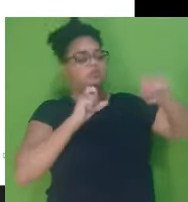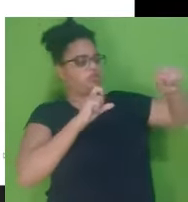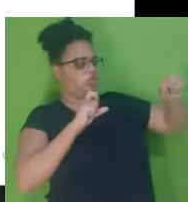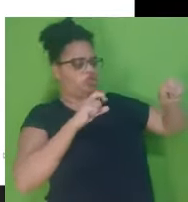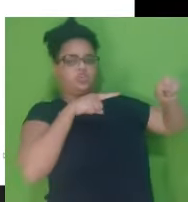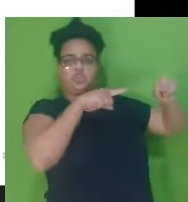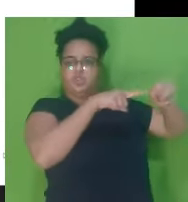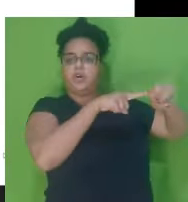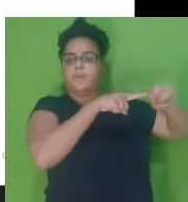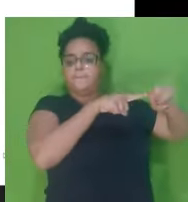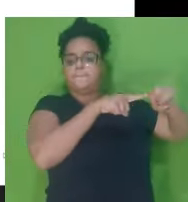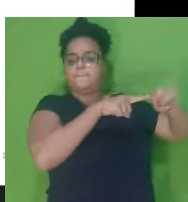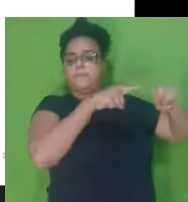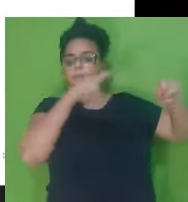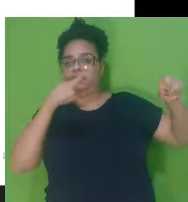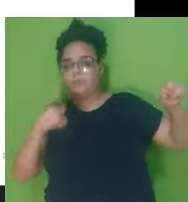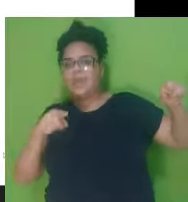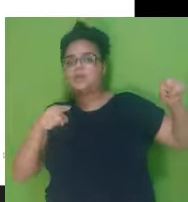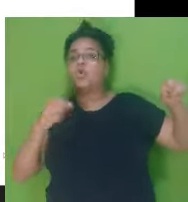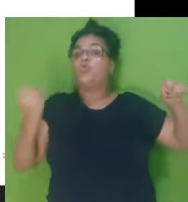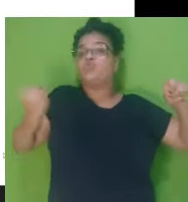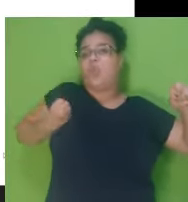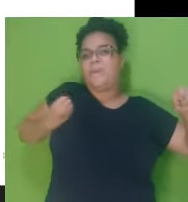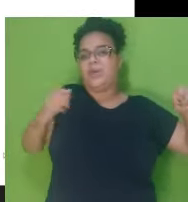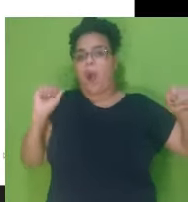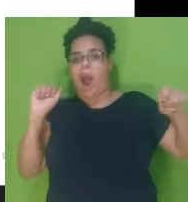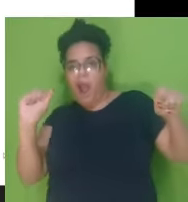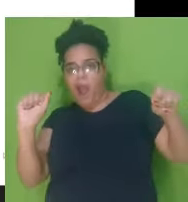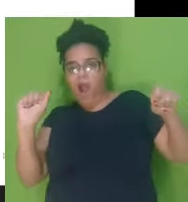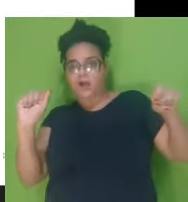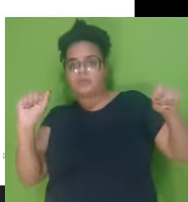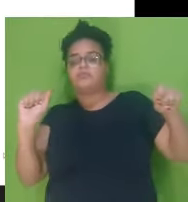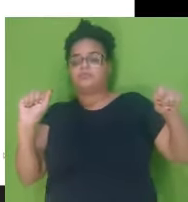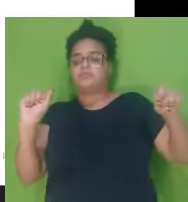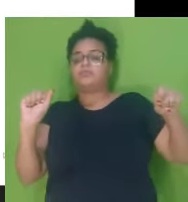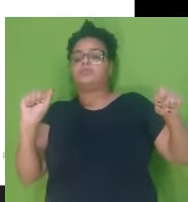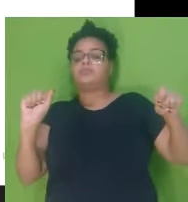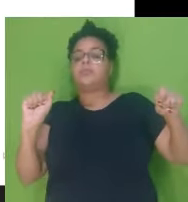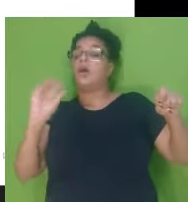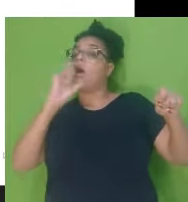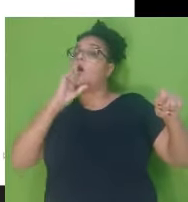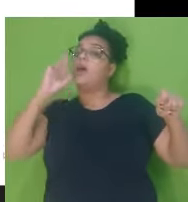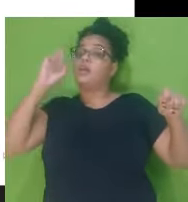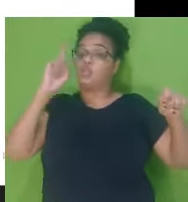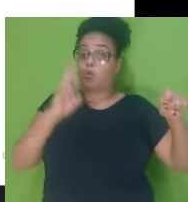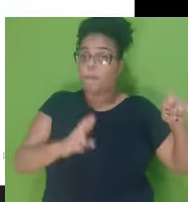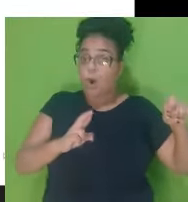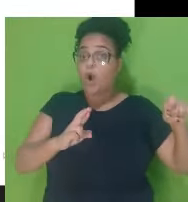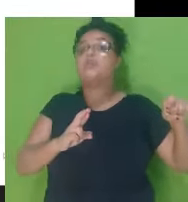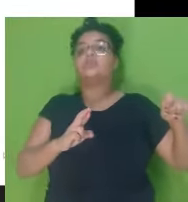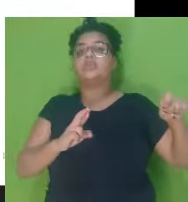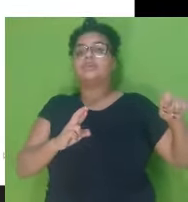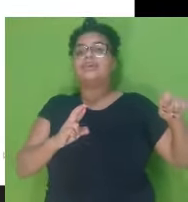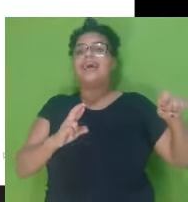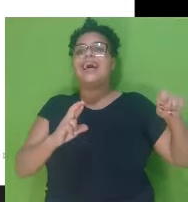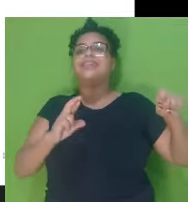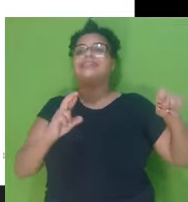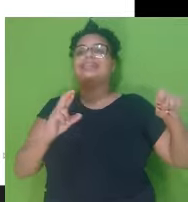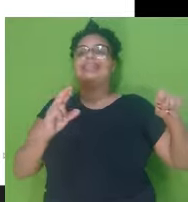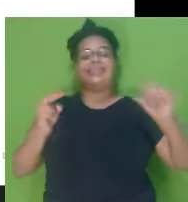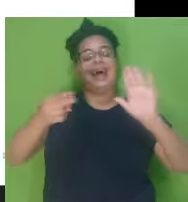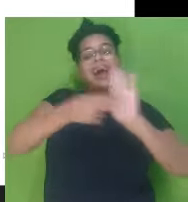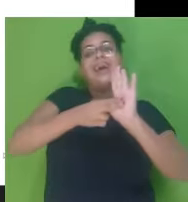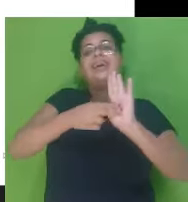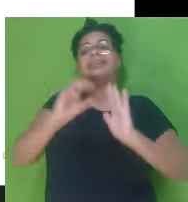x por esse número A, né, o resultado da expressão dá